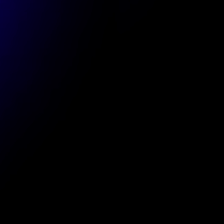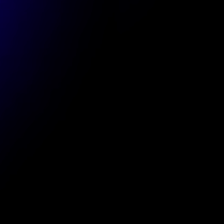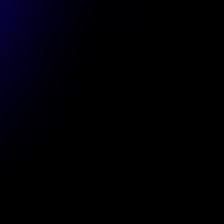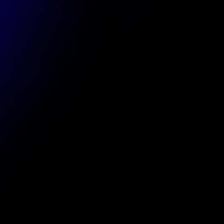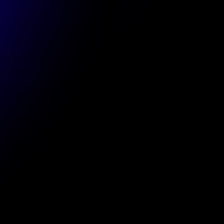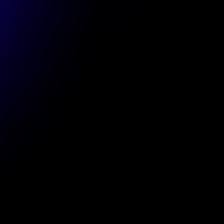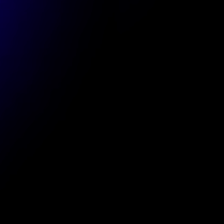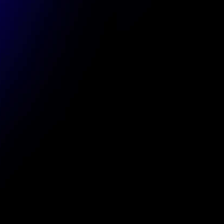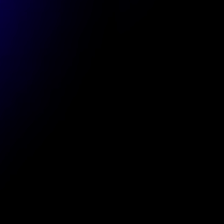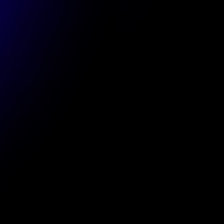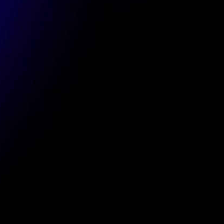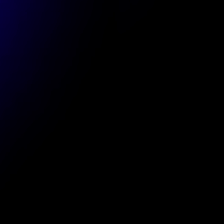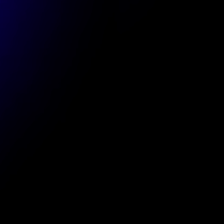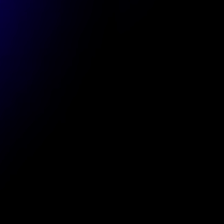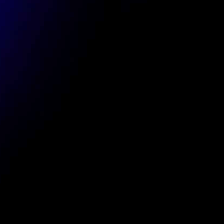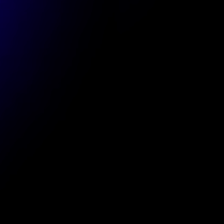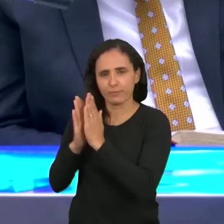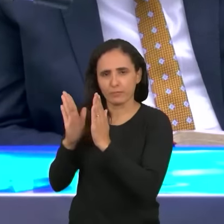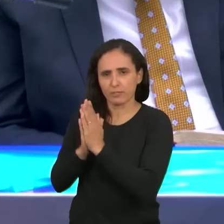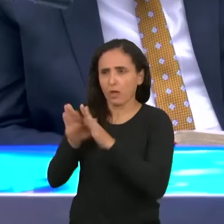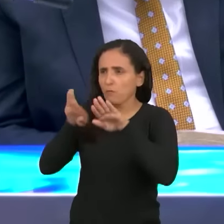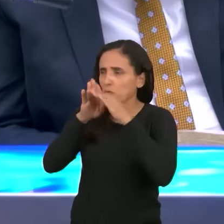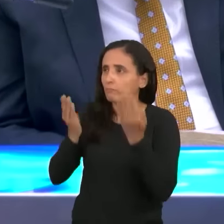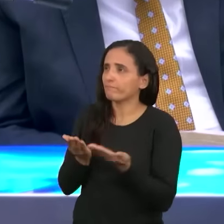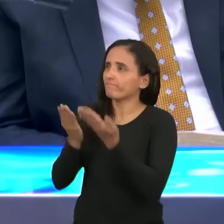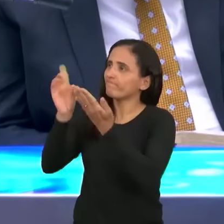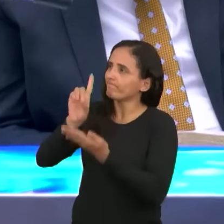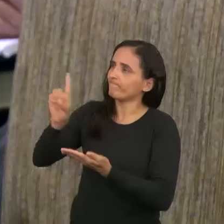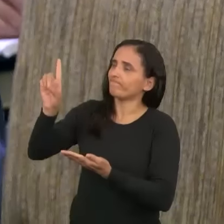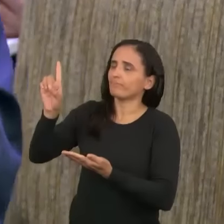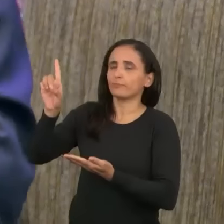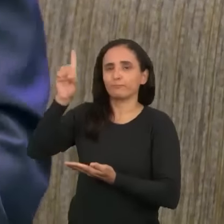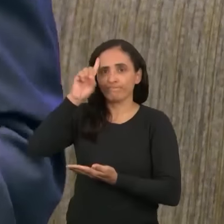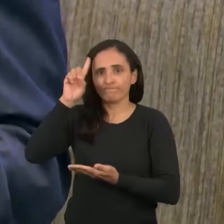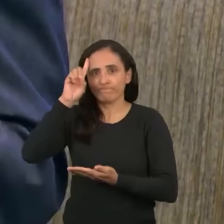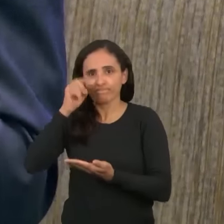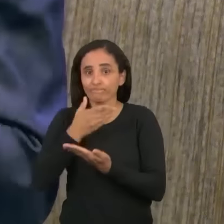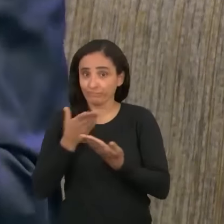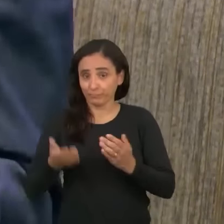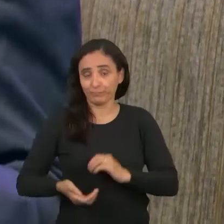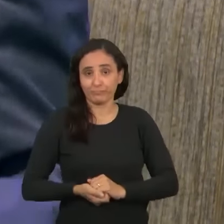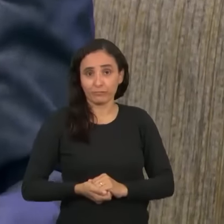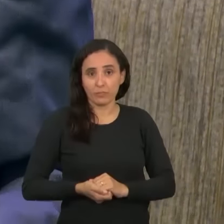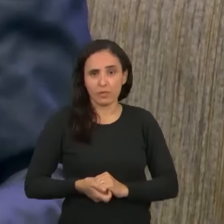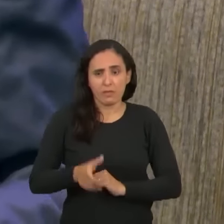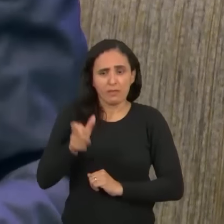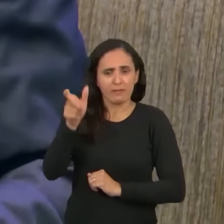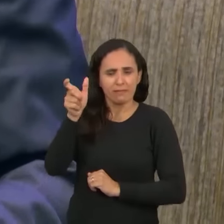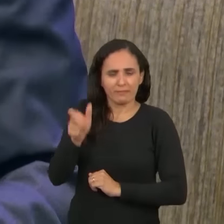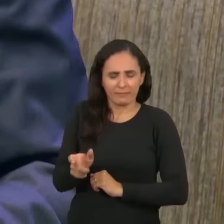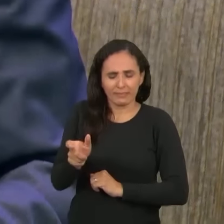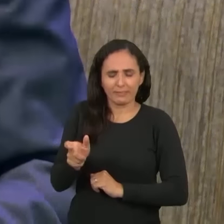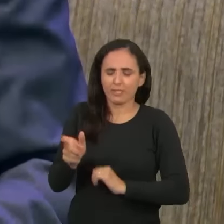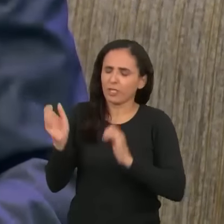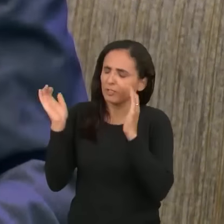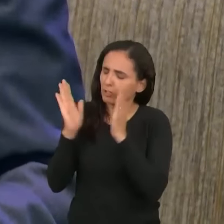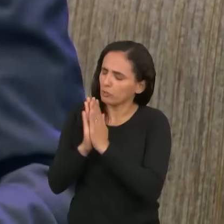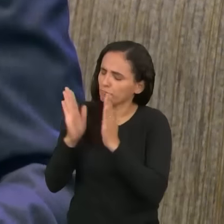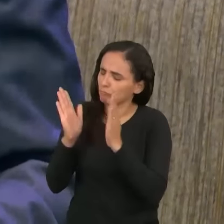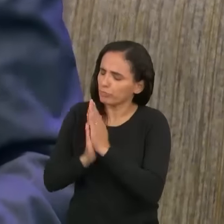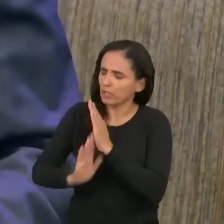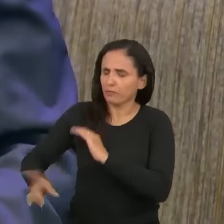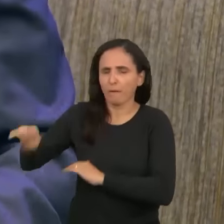Jó continuamente Amém meus irmãos ele velava continuamente